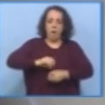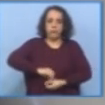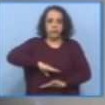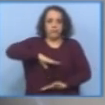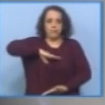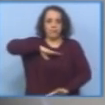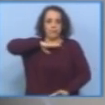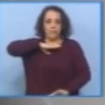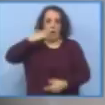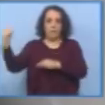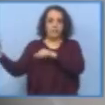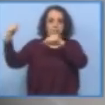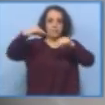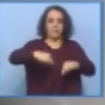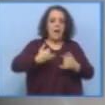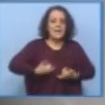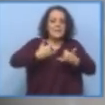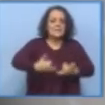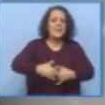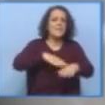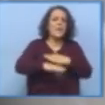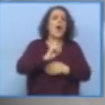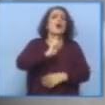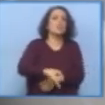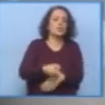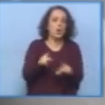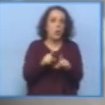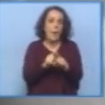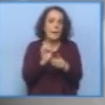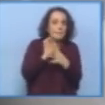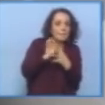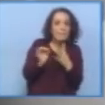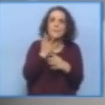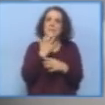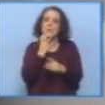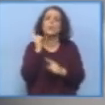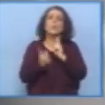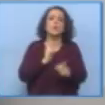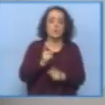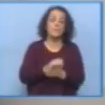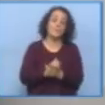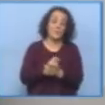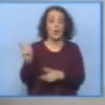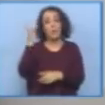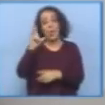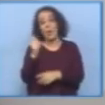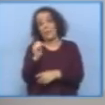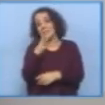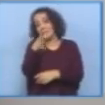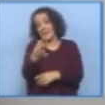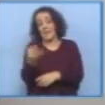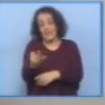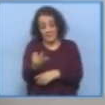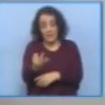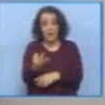no pós-jornadas. O que é que também, que cuidado havia nessa Pois, dimensão? isto vem na mesma linha do que o Padre Luís estava a dizer, porque